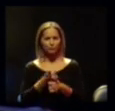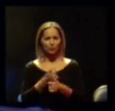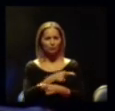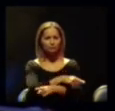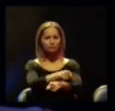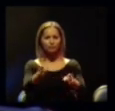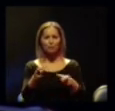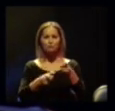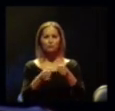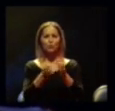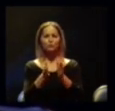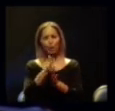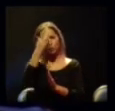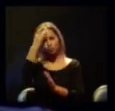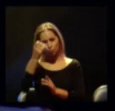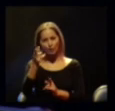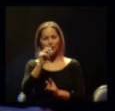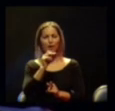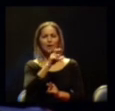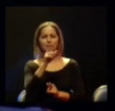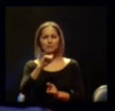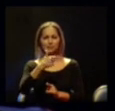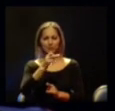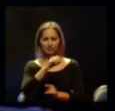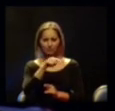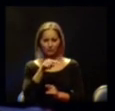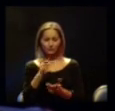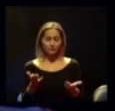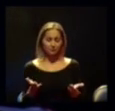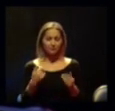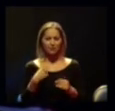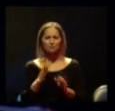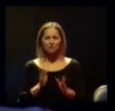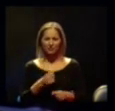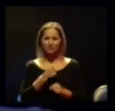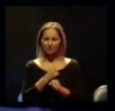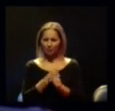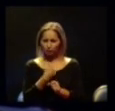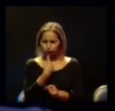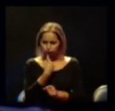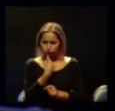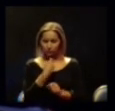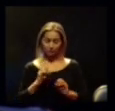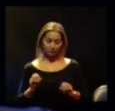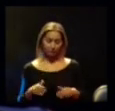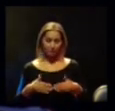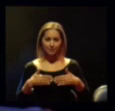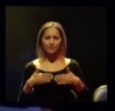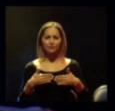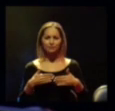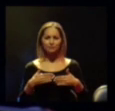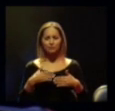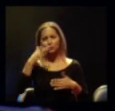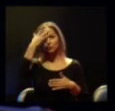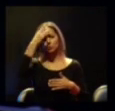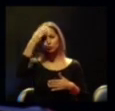os setubalenses e azeitonenses. Foi necessário muito trabalho para que, primeiro, Setúbal